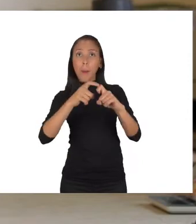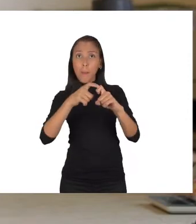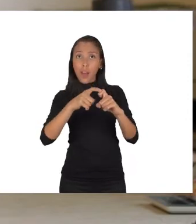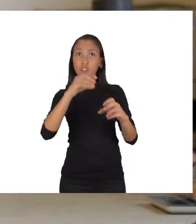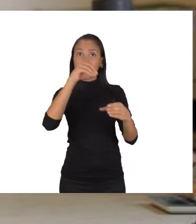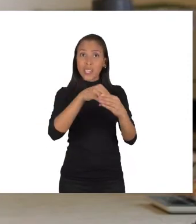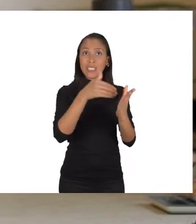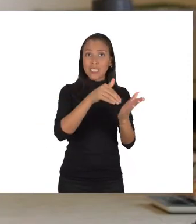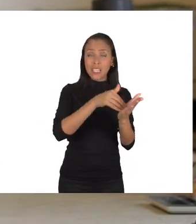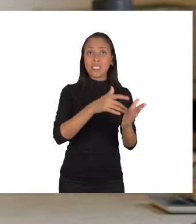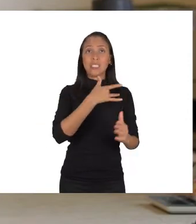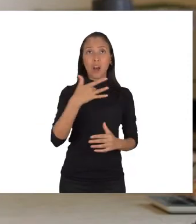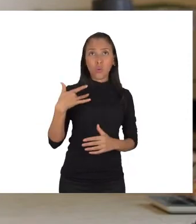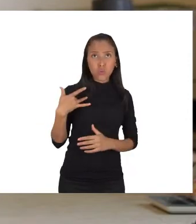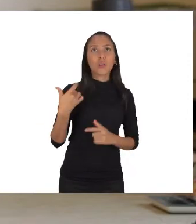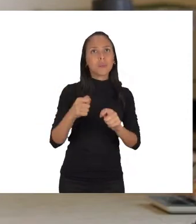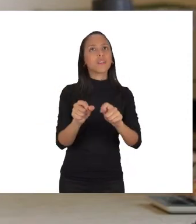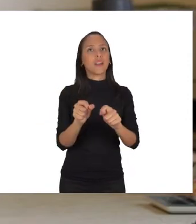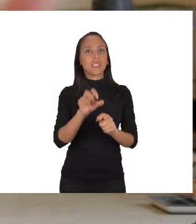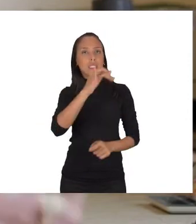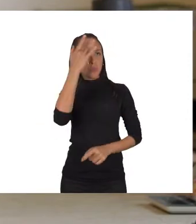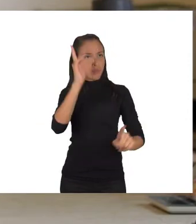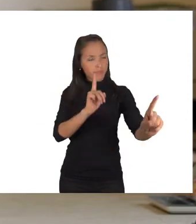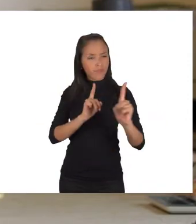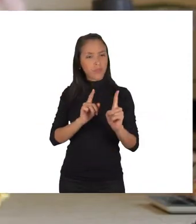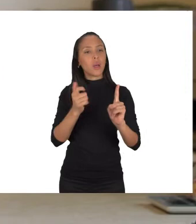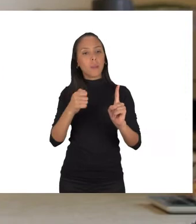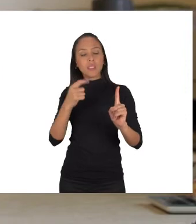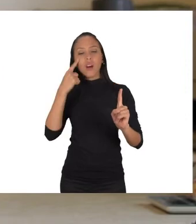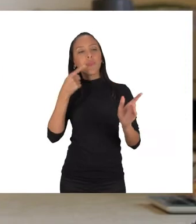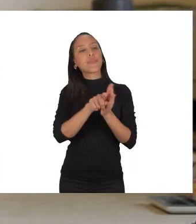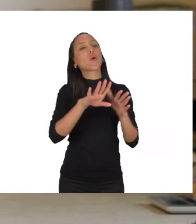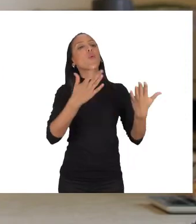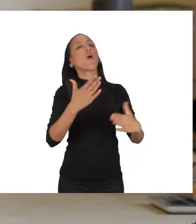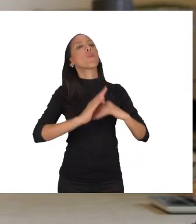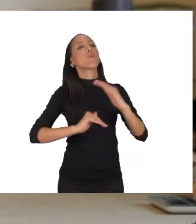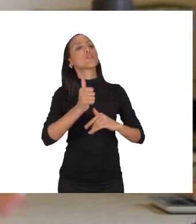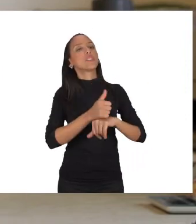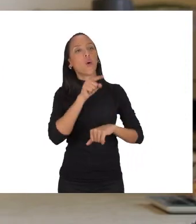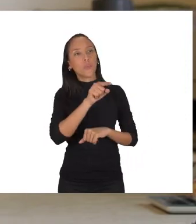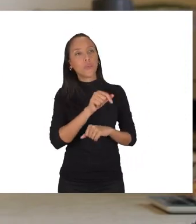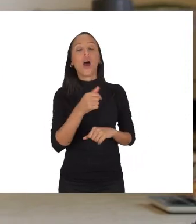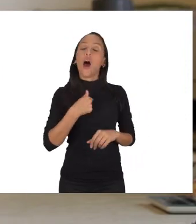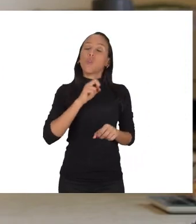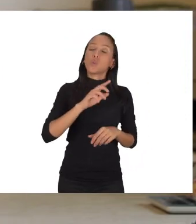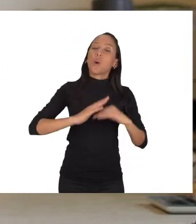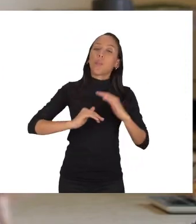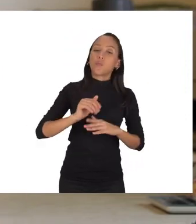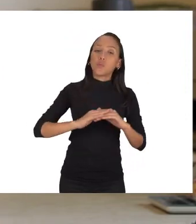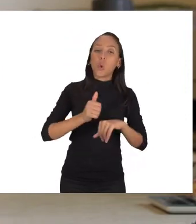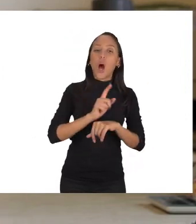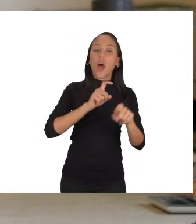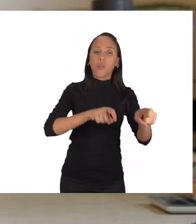quando ele recebe o paciente, né? Então, a primeira pergunta: qual é a sua profissão? Ah, eu sou agricultor. Ah,